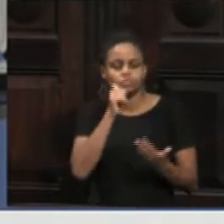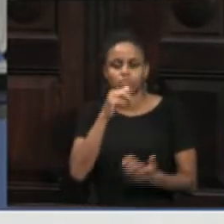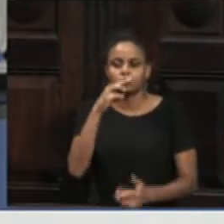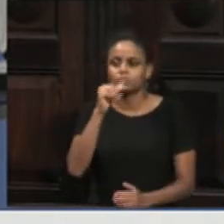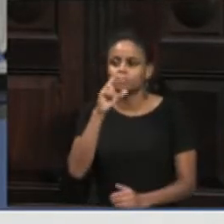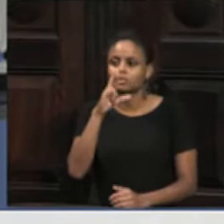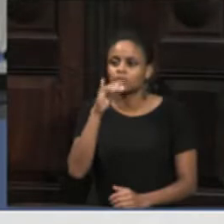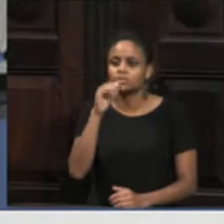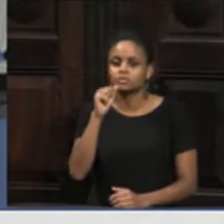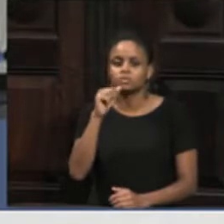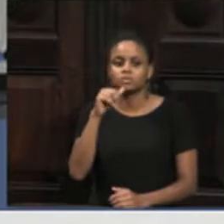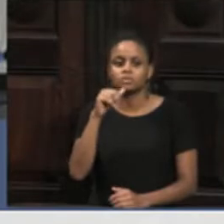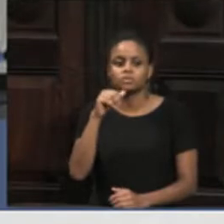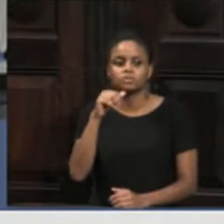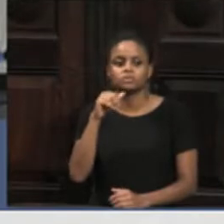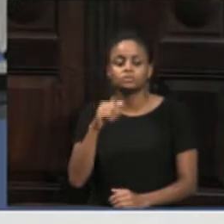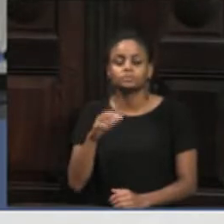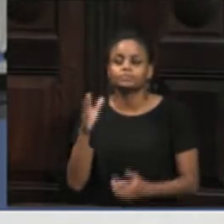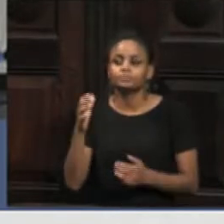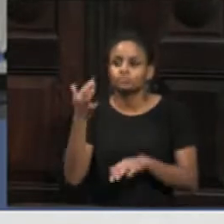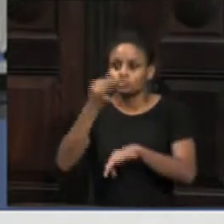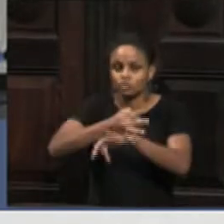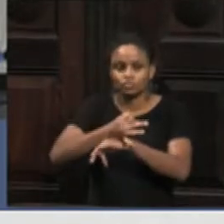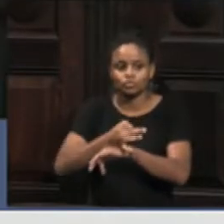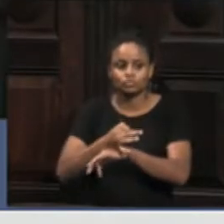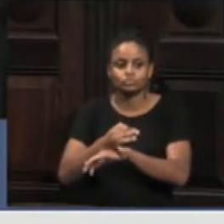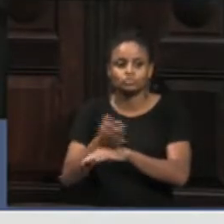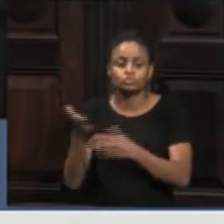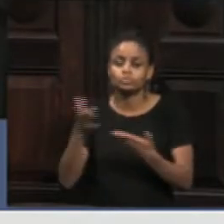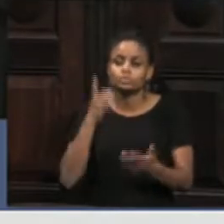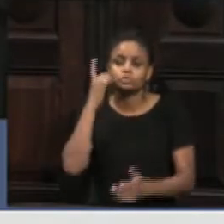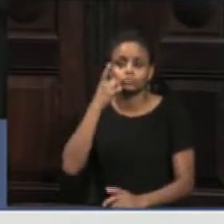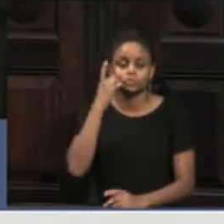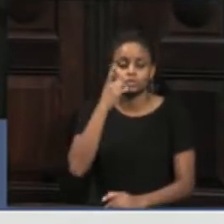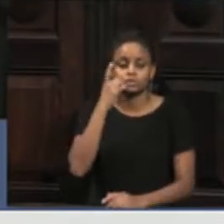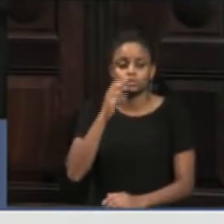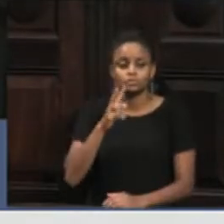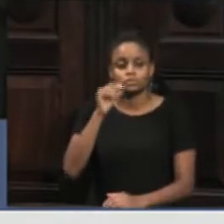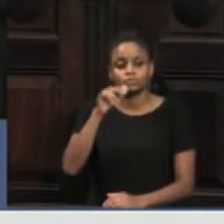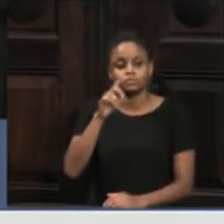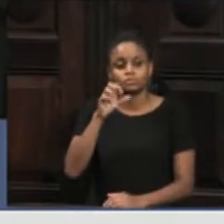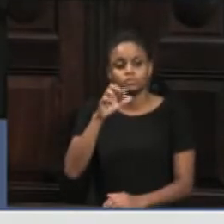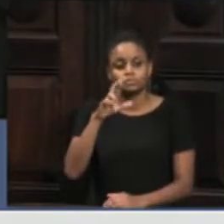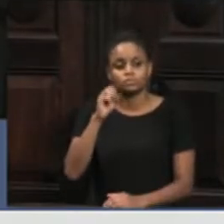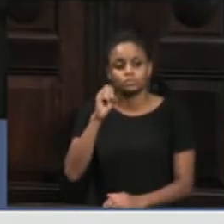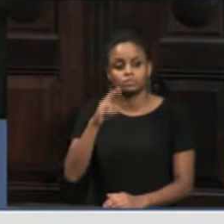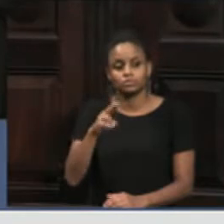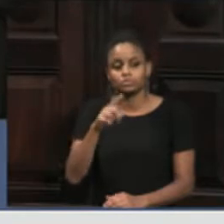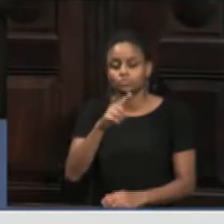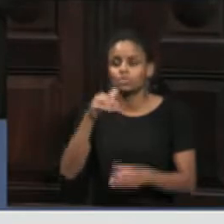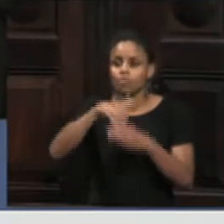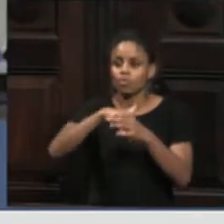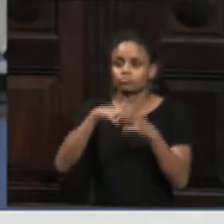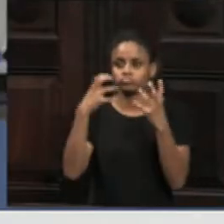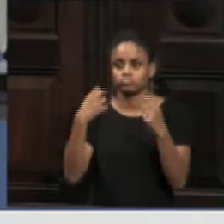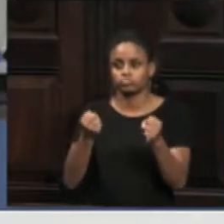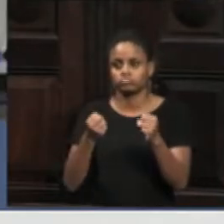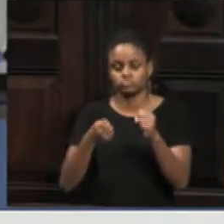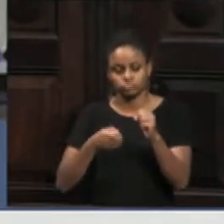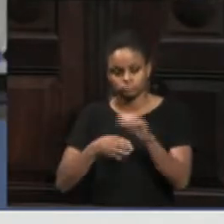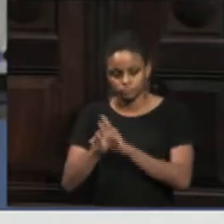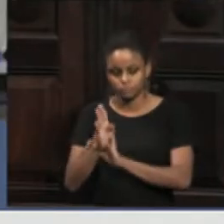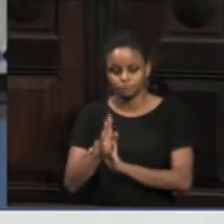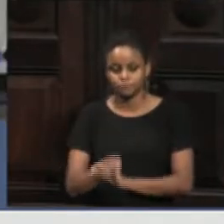Deputado Anderson Nogueira. Quilombo Botafogo, no município de Cabo Frio, favorável.